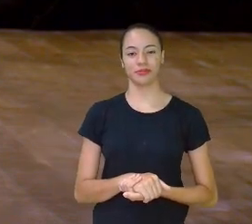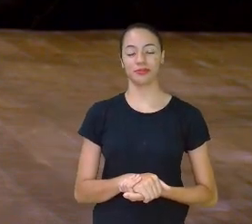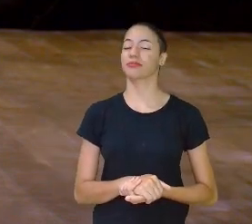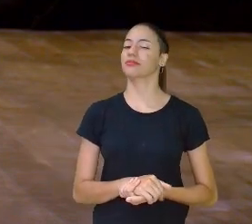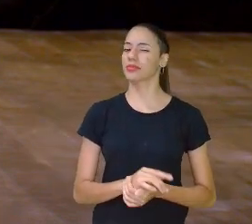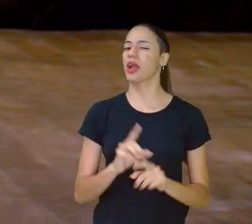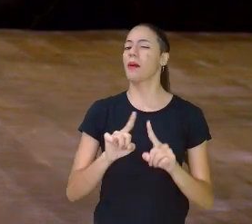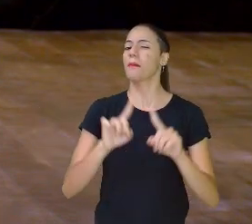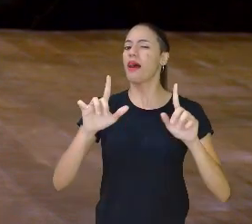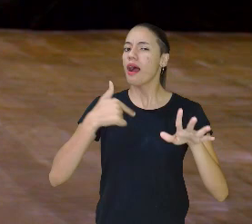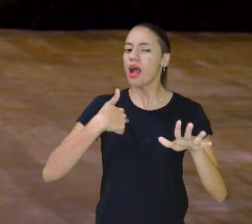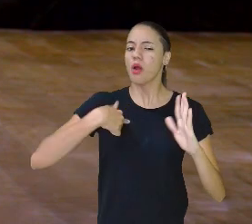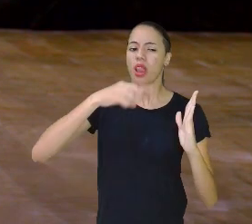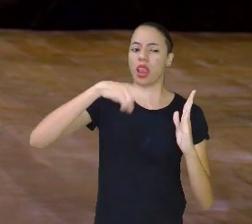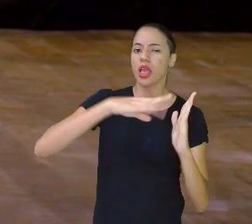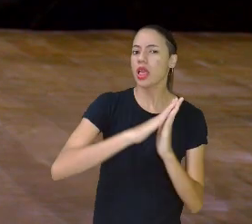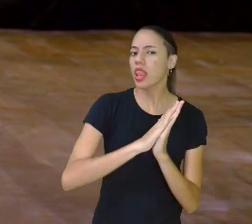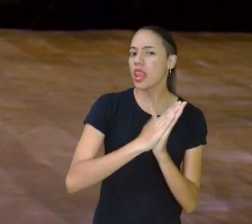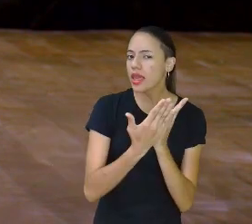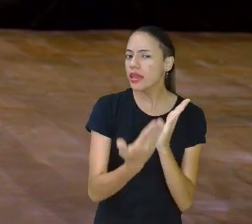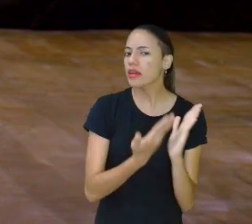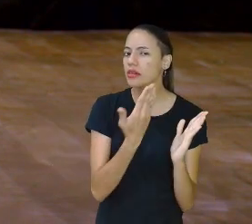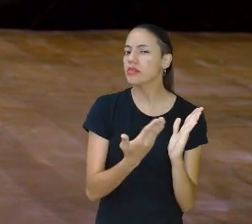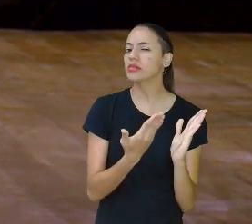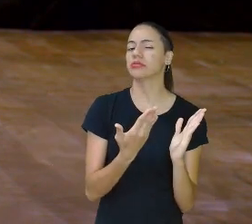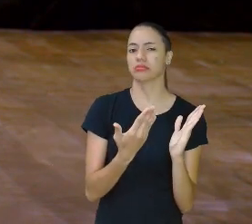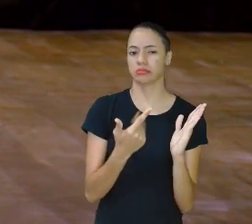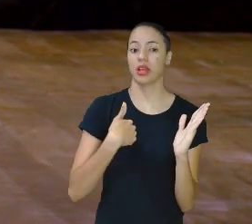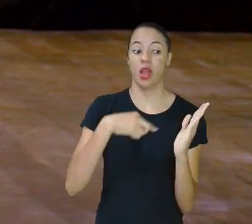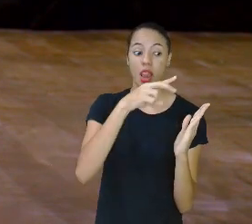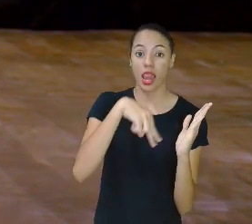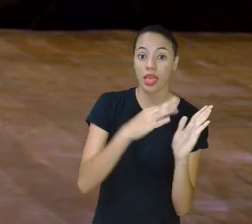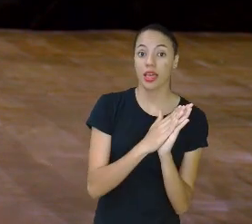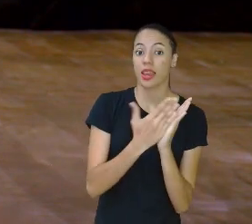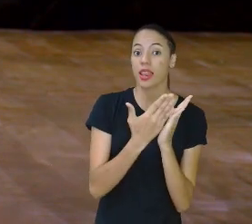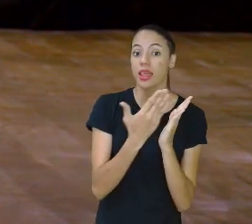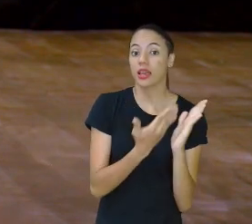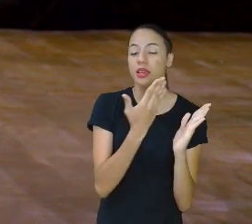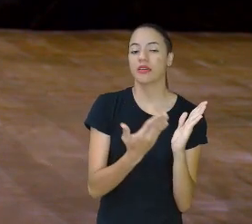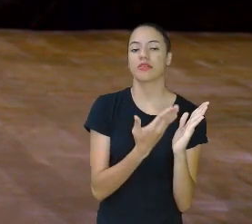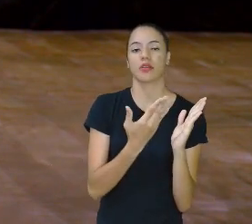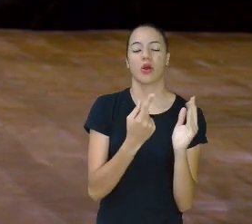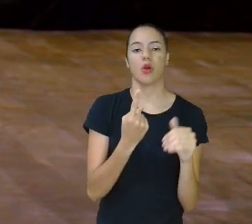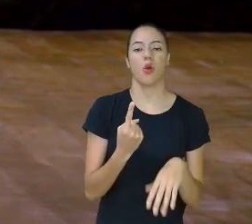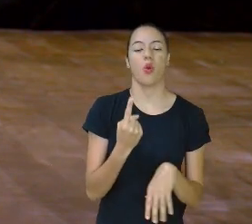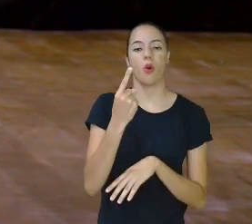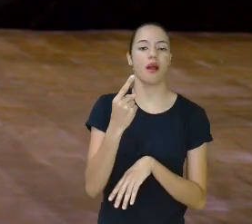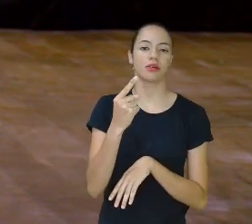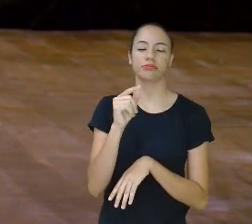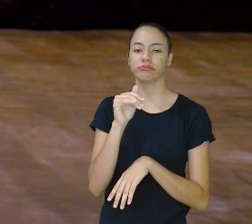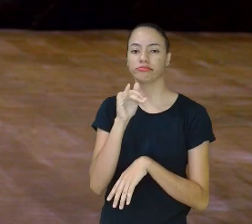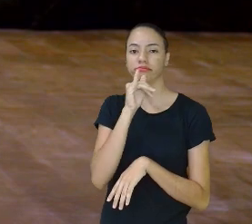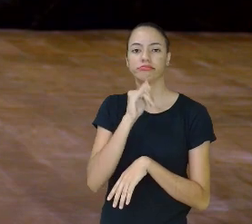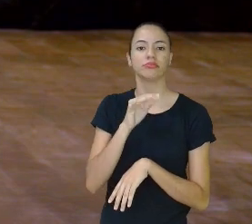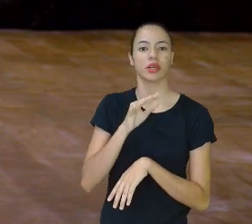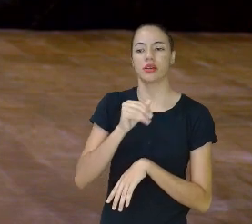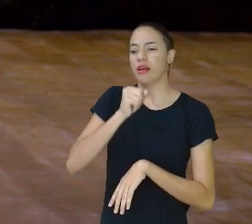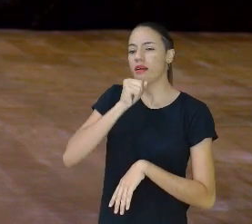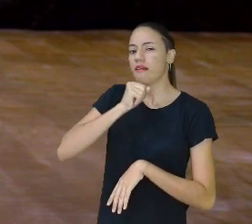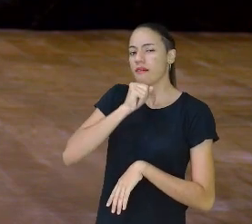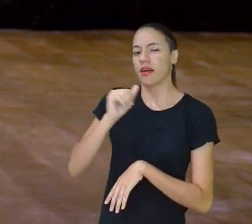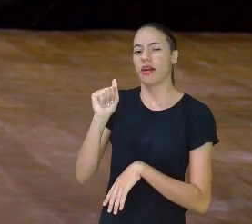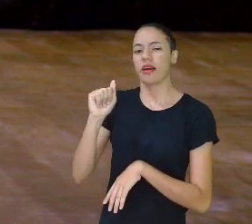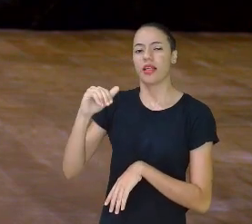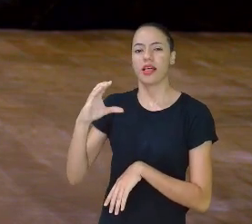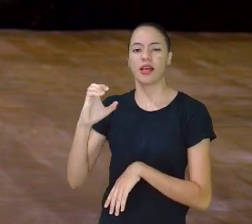Mas eu li num livro, sabia? Eu li num livro que uma anciã, uma sábia anciã que vivia